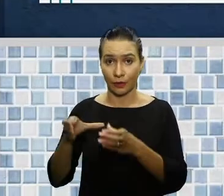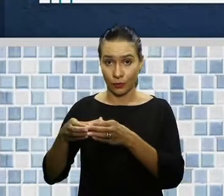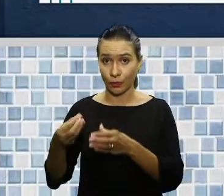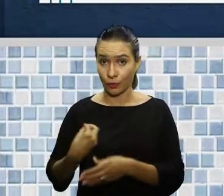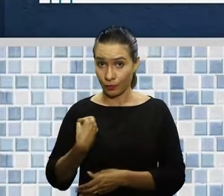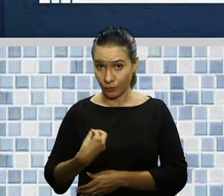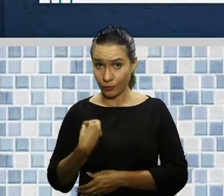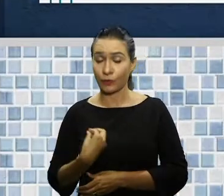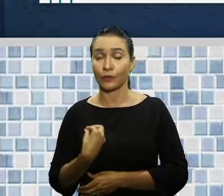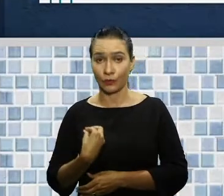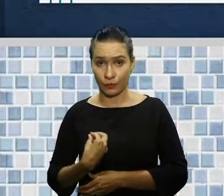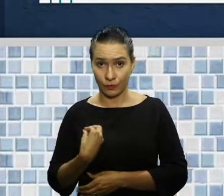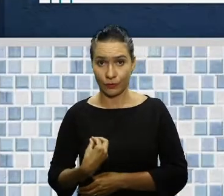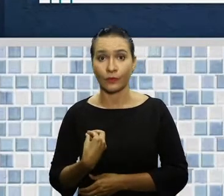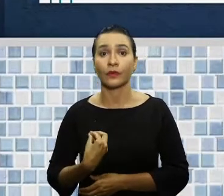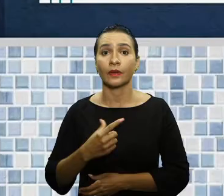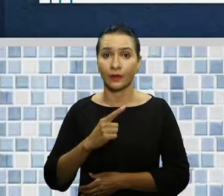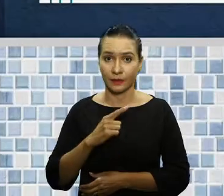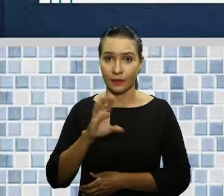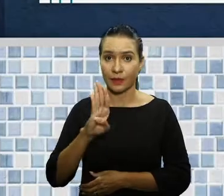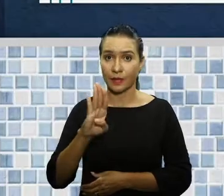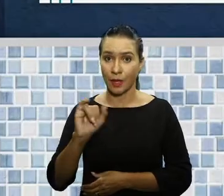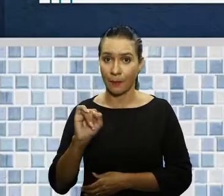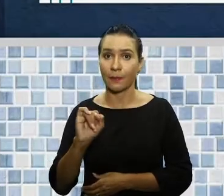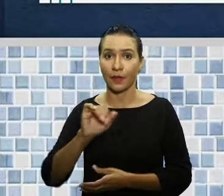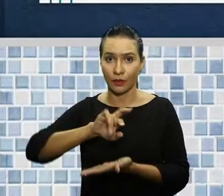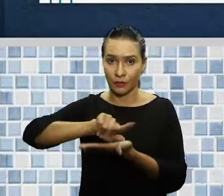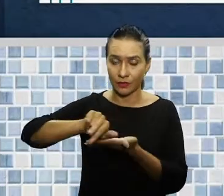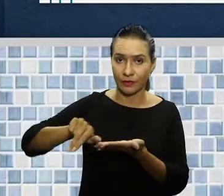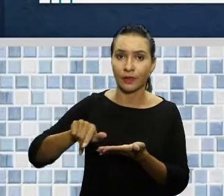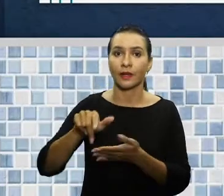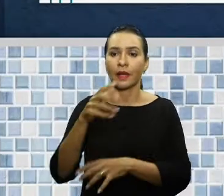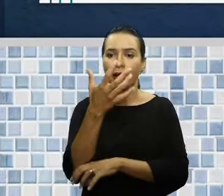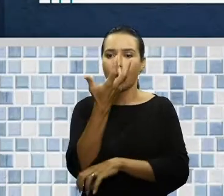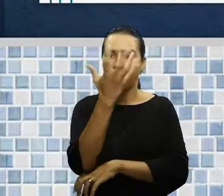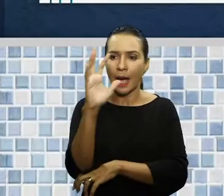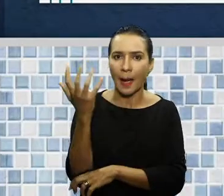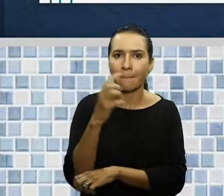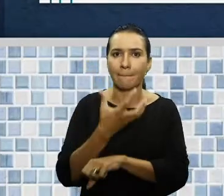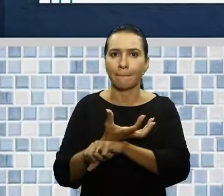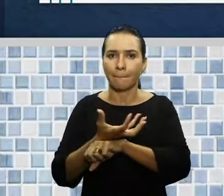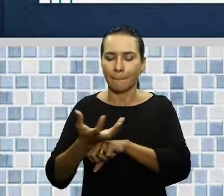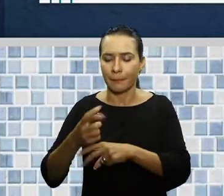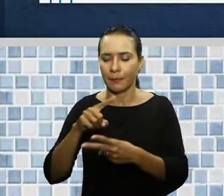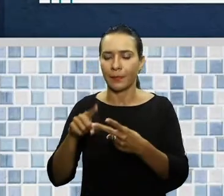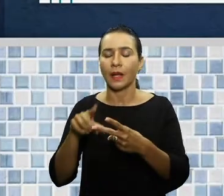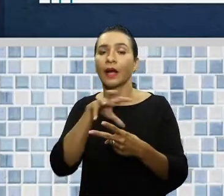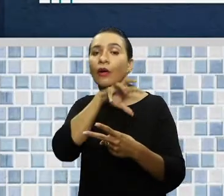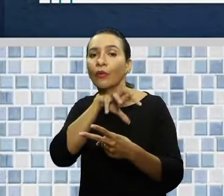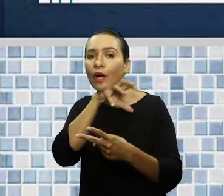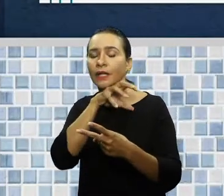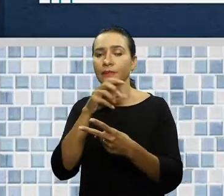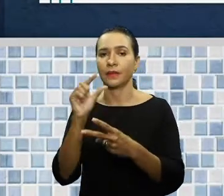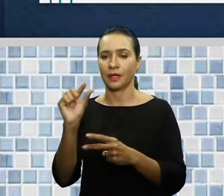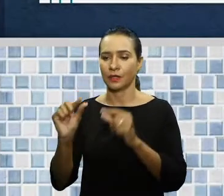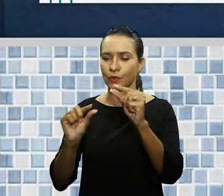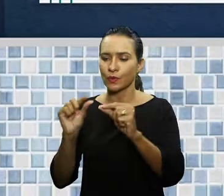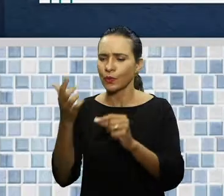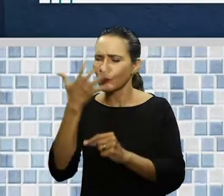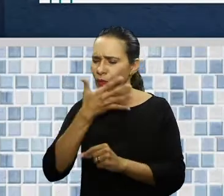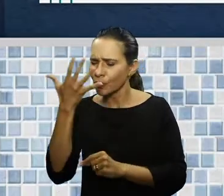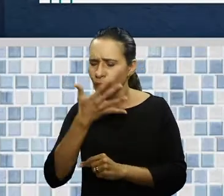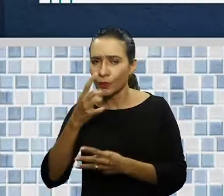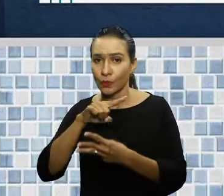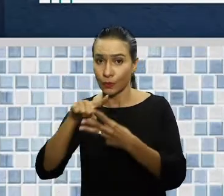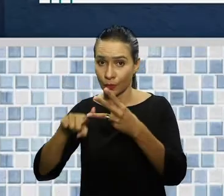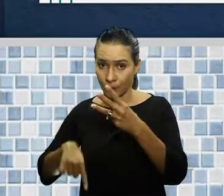vivos, né, que são representados pelos fatores bióticos, que são as plantas, os animais e os micro-organismos, existem também